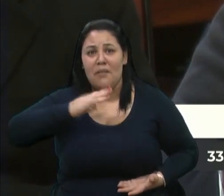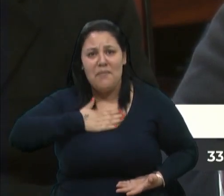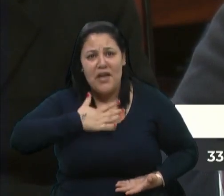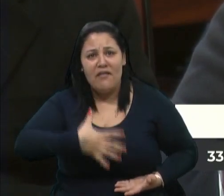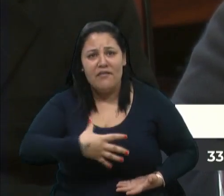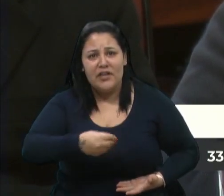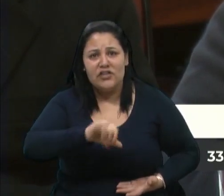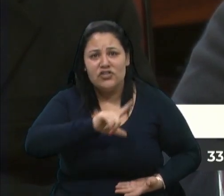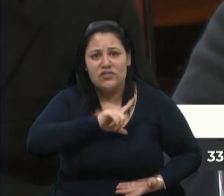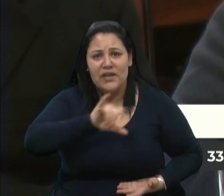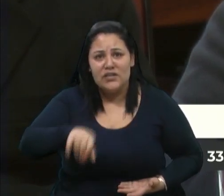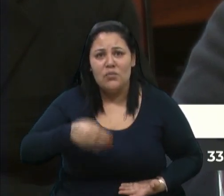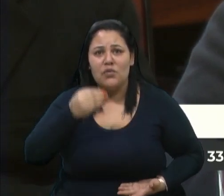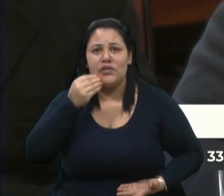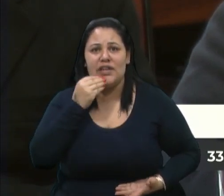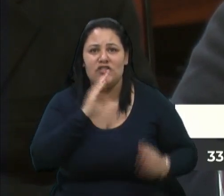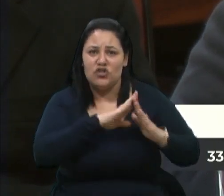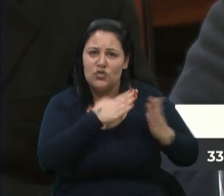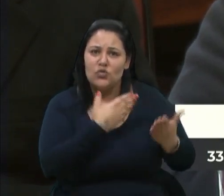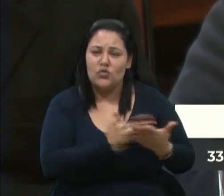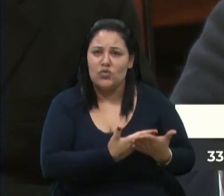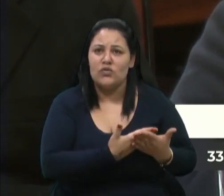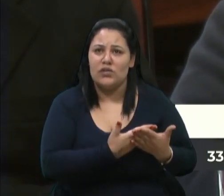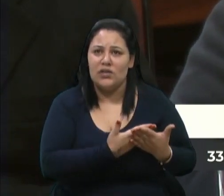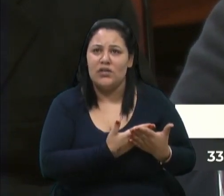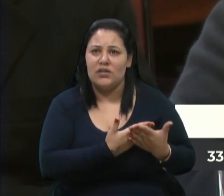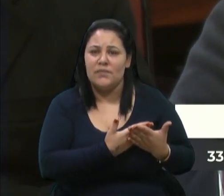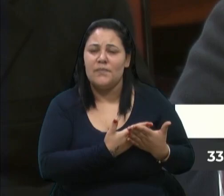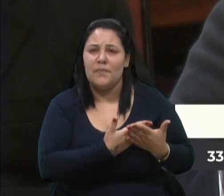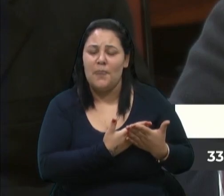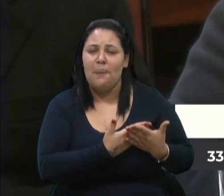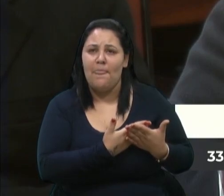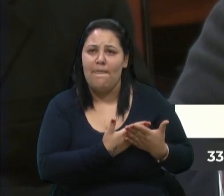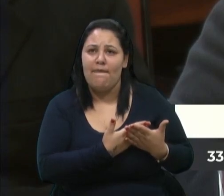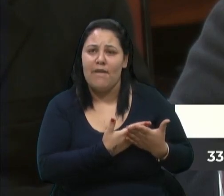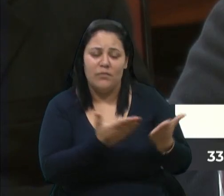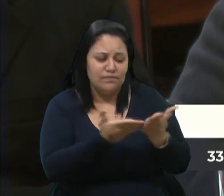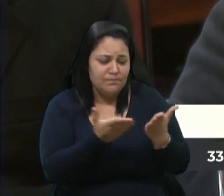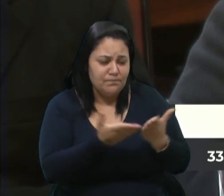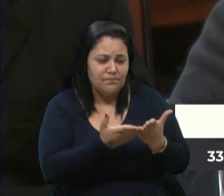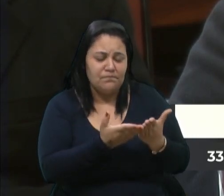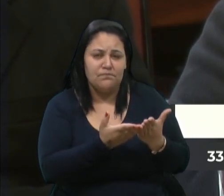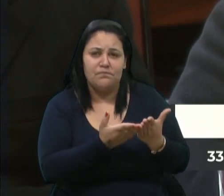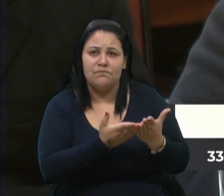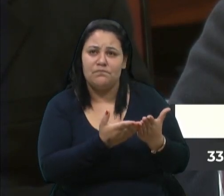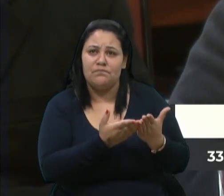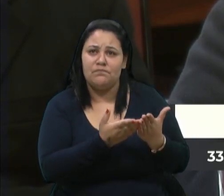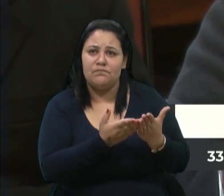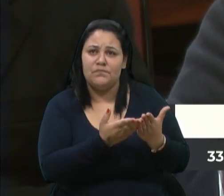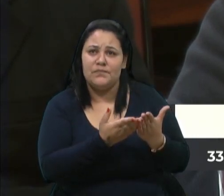oportunidade de estudar numa escola como essa, católica também, eu teria